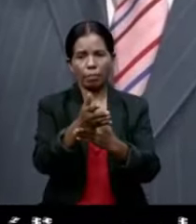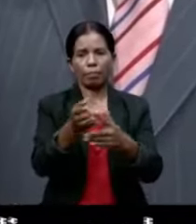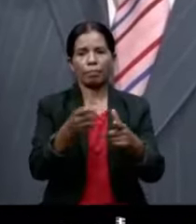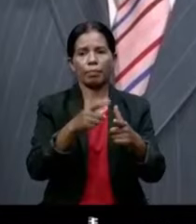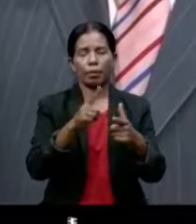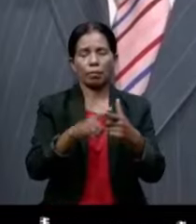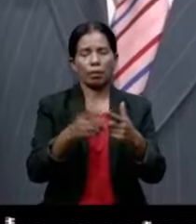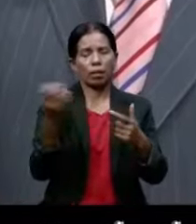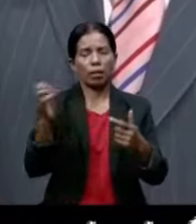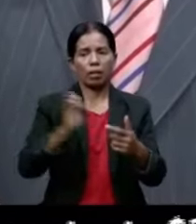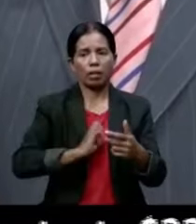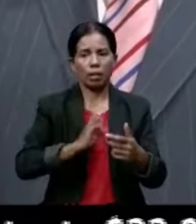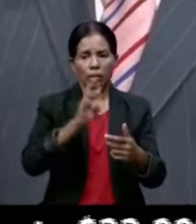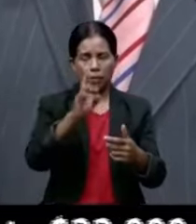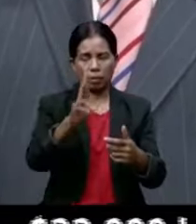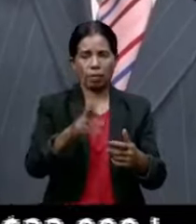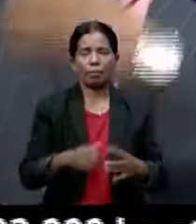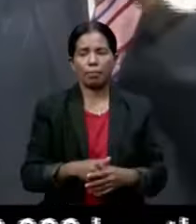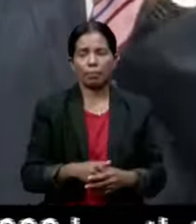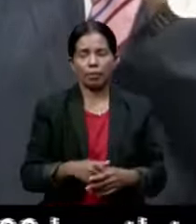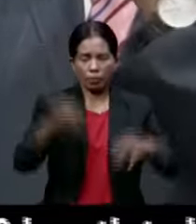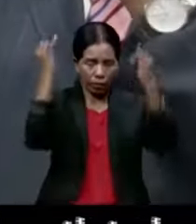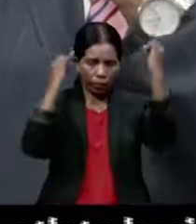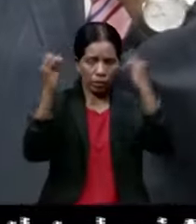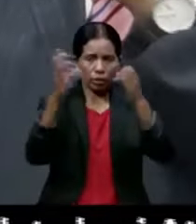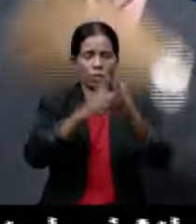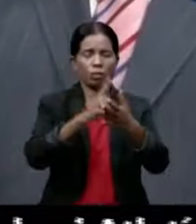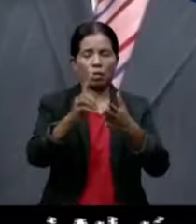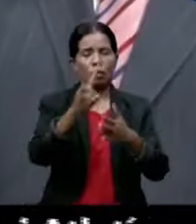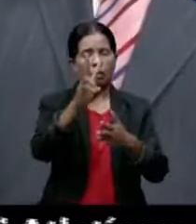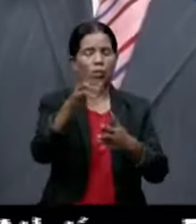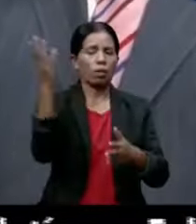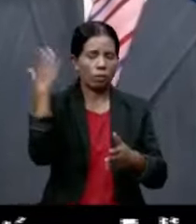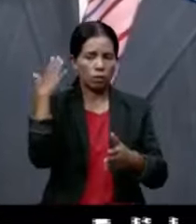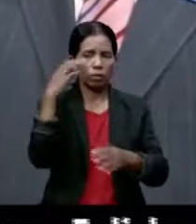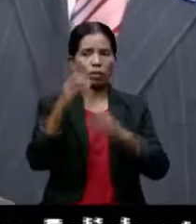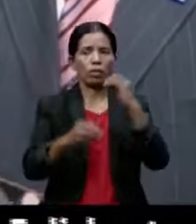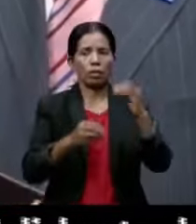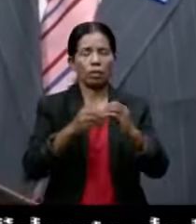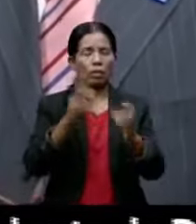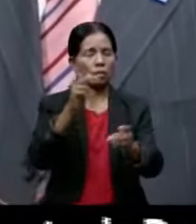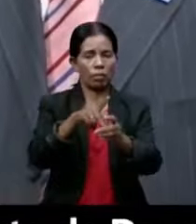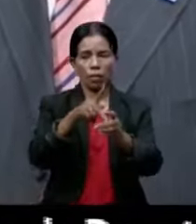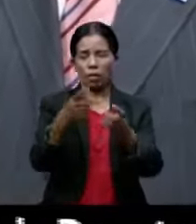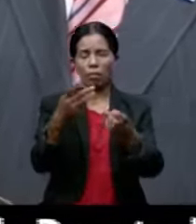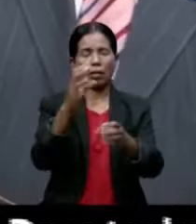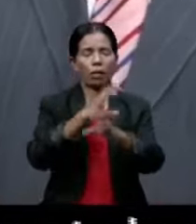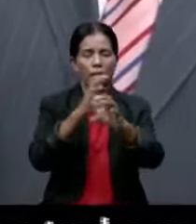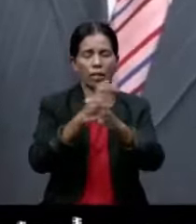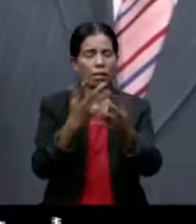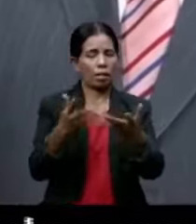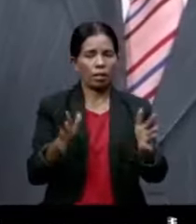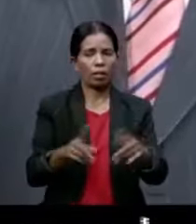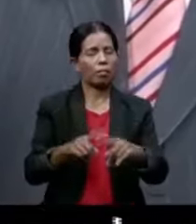mak ermera. Pare mes pare informasaun pre semana rual diuba dia kata combustibles la iha. Mes la